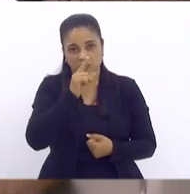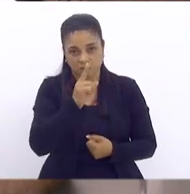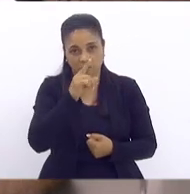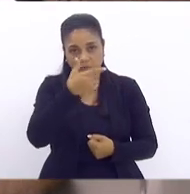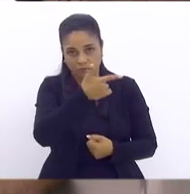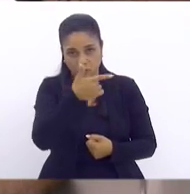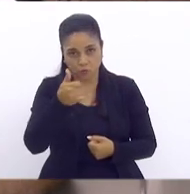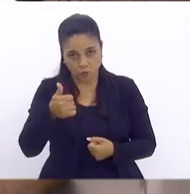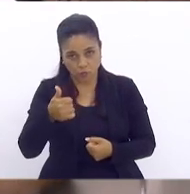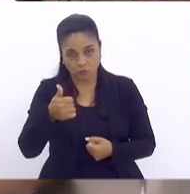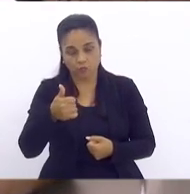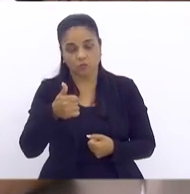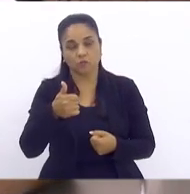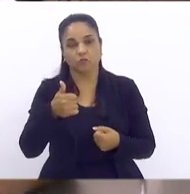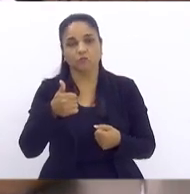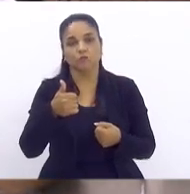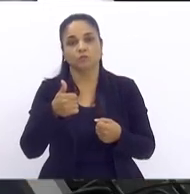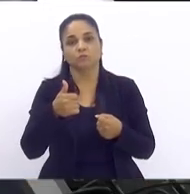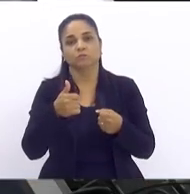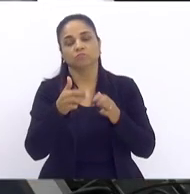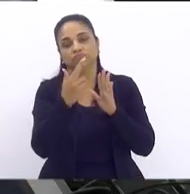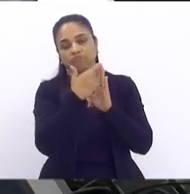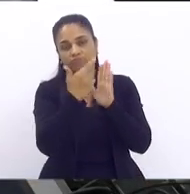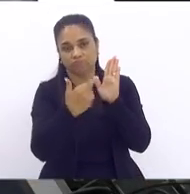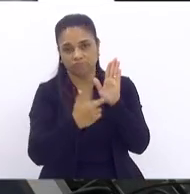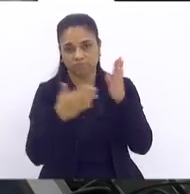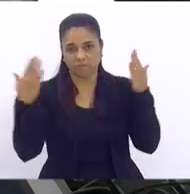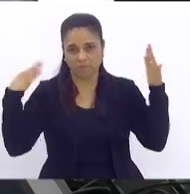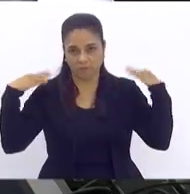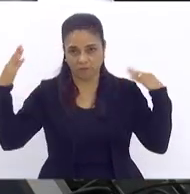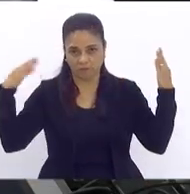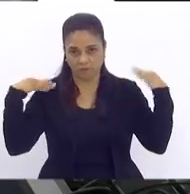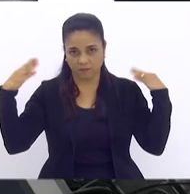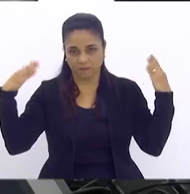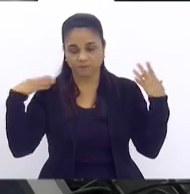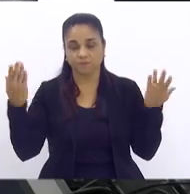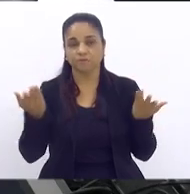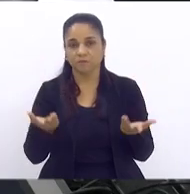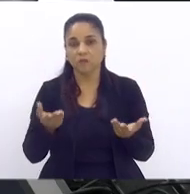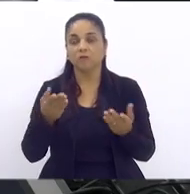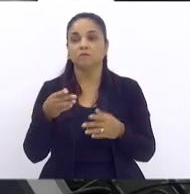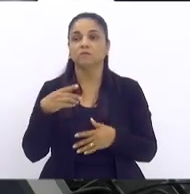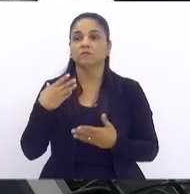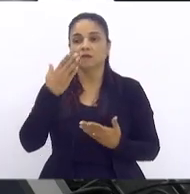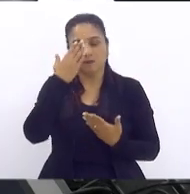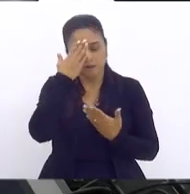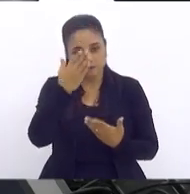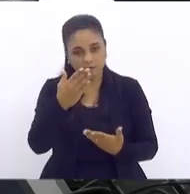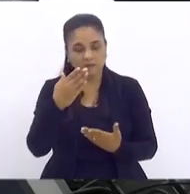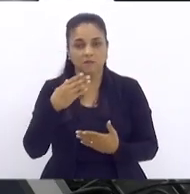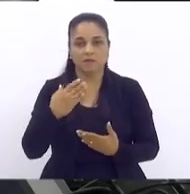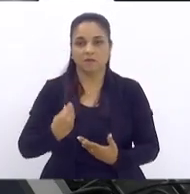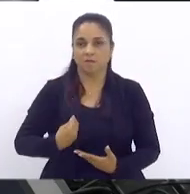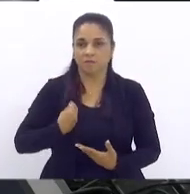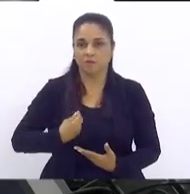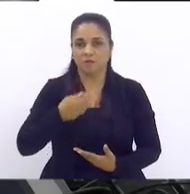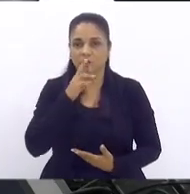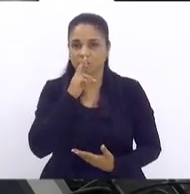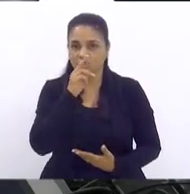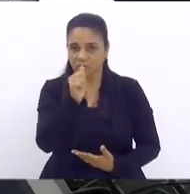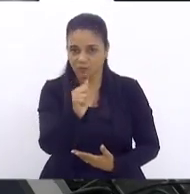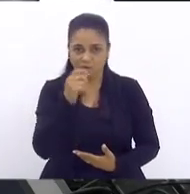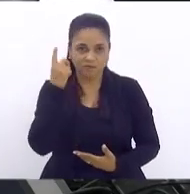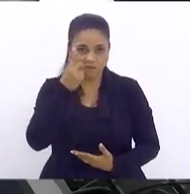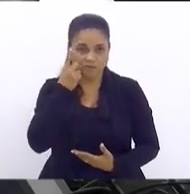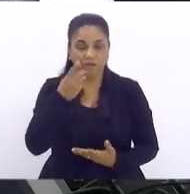Marítimo. Mas aí tá inadmissível o alargamento. Presidente. Quero registrar a presença do deputado Rodrigo Amorim também, obrigado. Com a palavra o deputado Valdeci